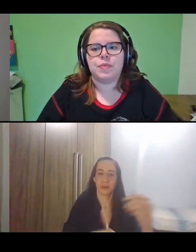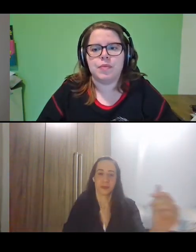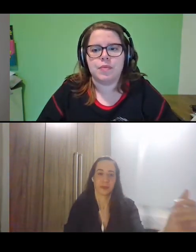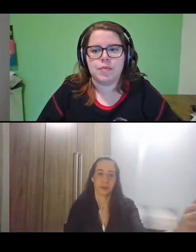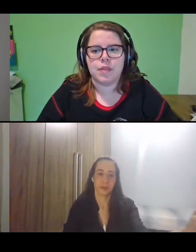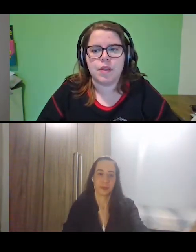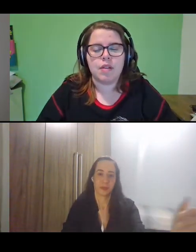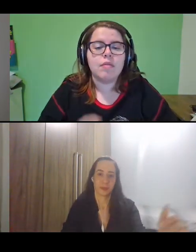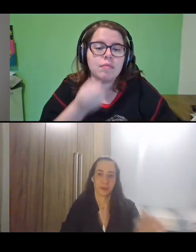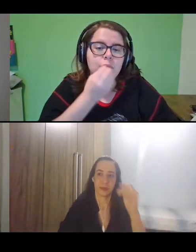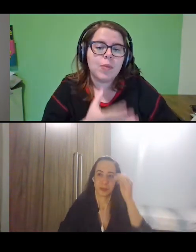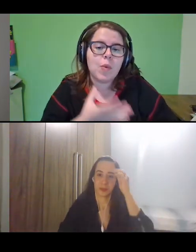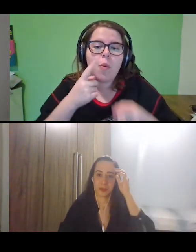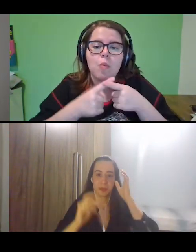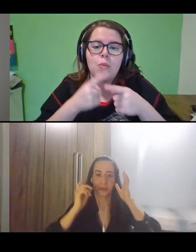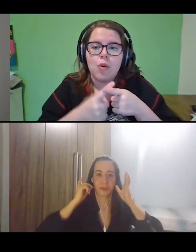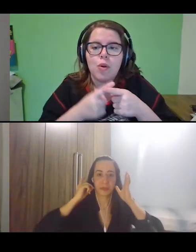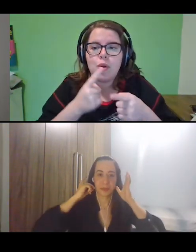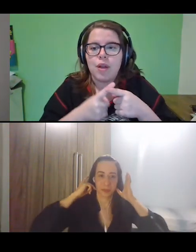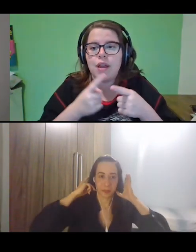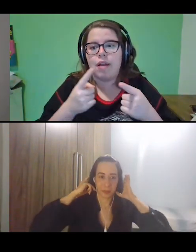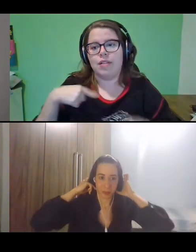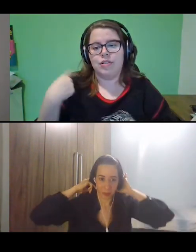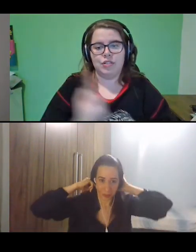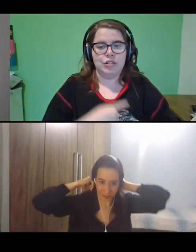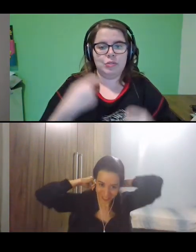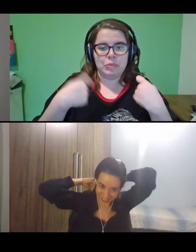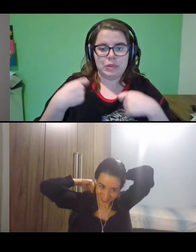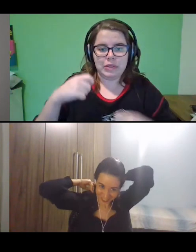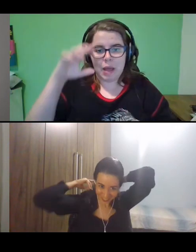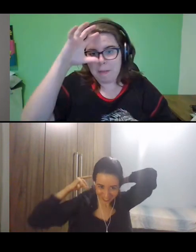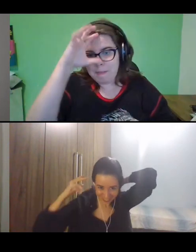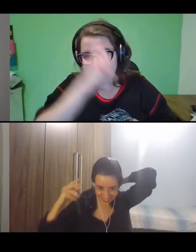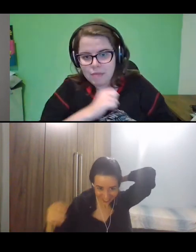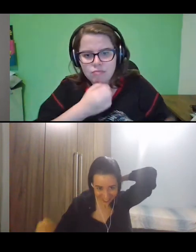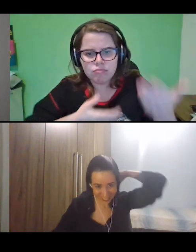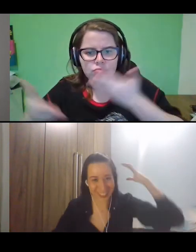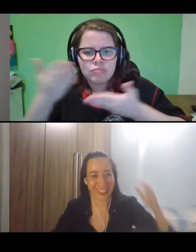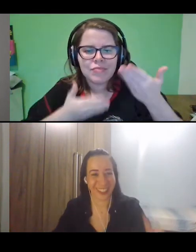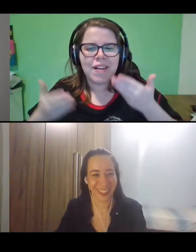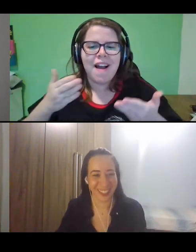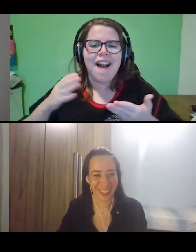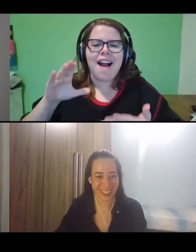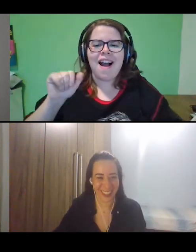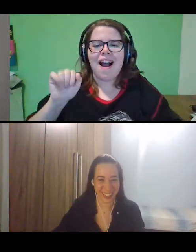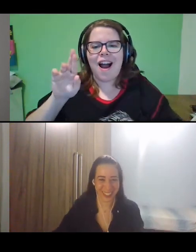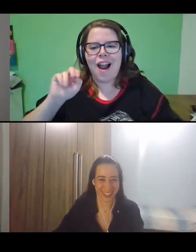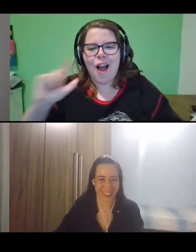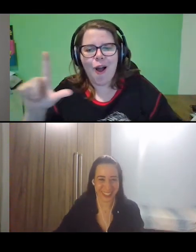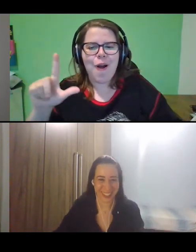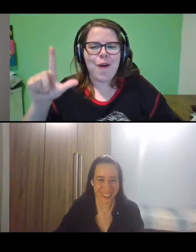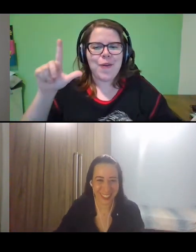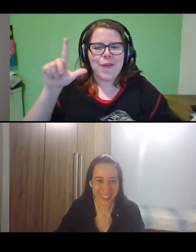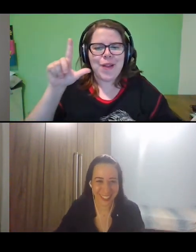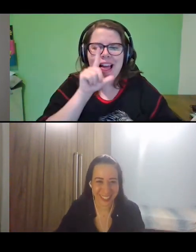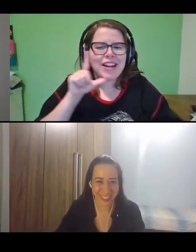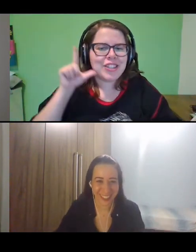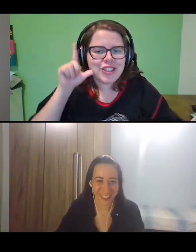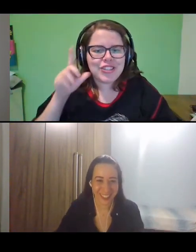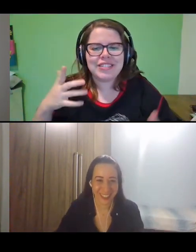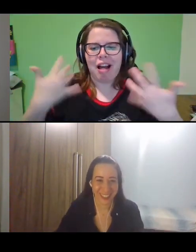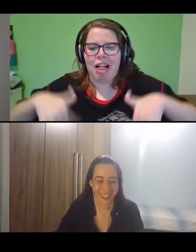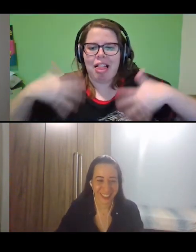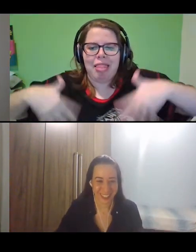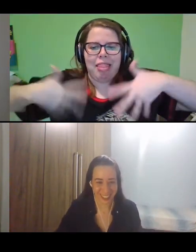É muito a gente aprender a escutar, né? Carol e Letícia, às vezes a gente se empolga e a gente aprende a falar